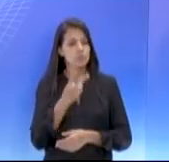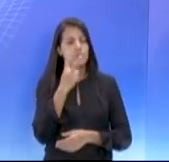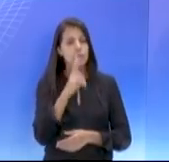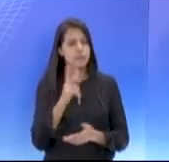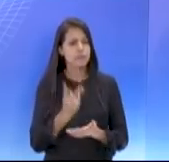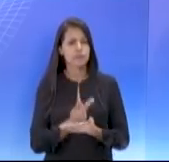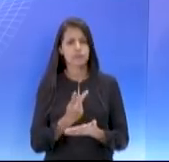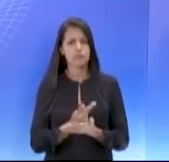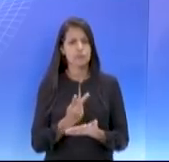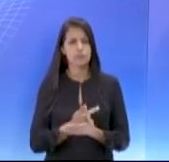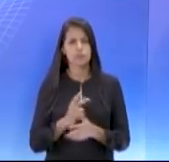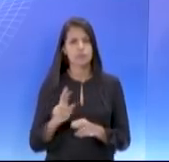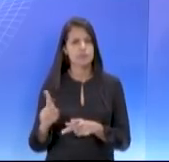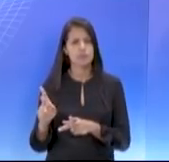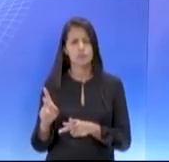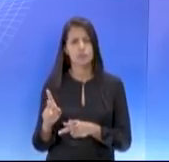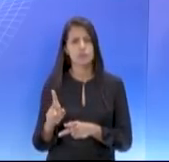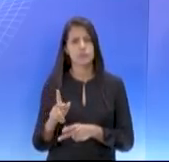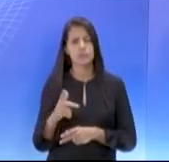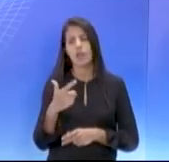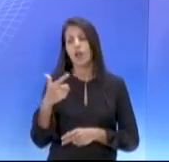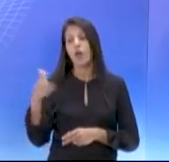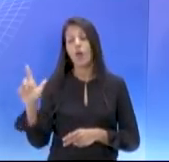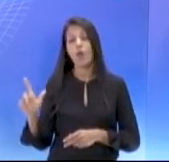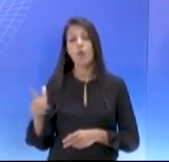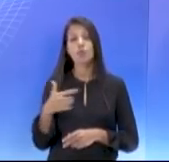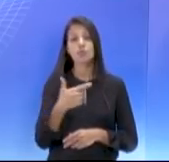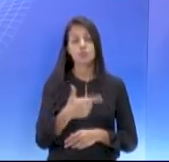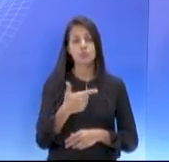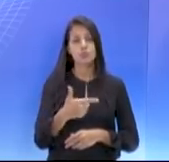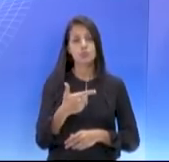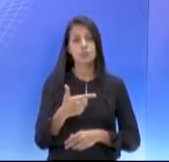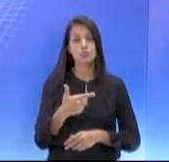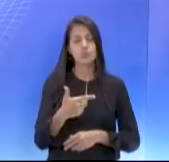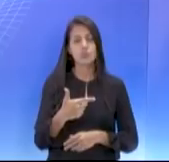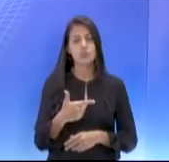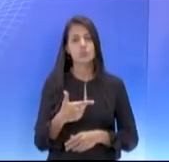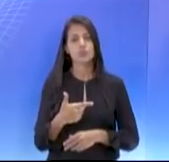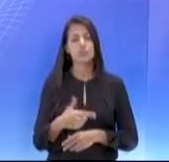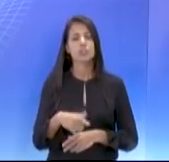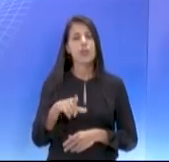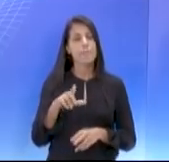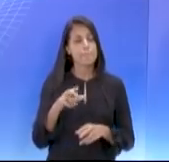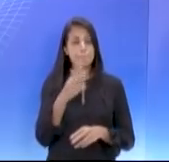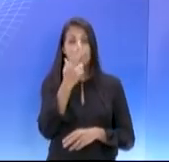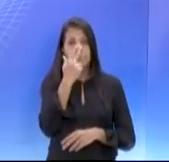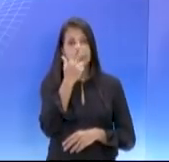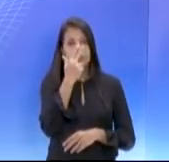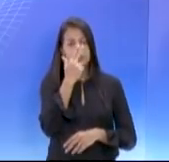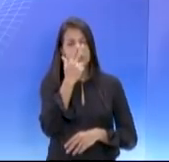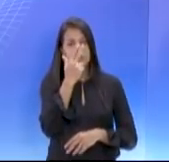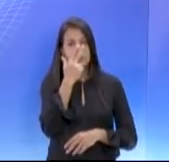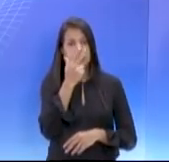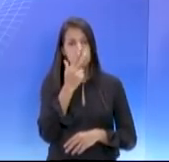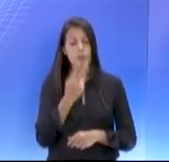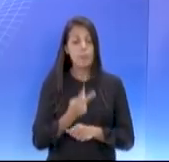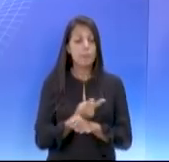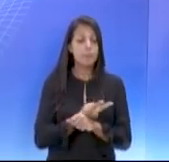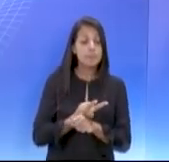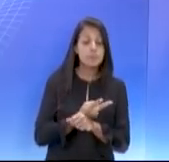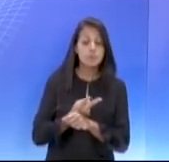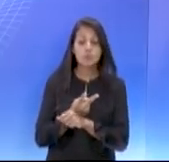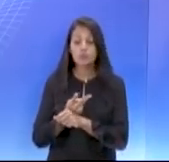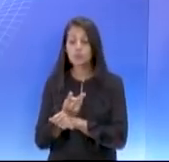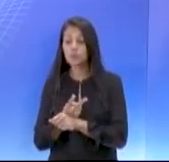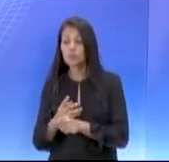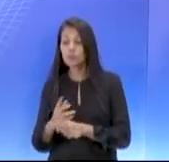erradas, né? A gente já vê que essas questões são erradas, porque elas têm erros que não tem nada a ver com a figura. As outras 2, depois que a gente descartar as primeiras 3, elas